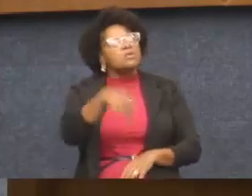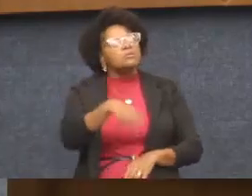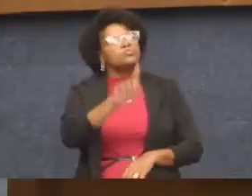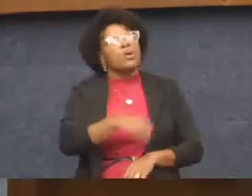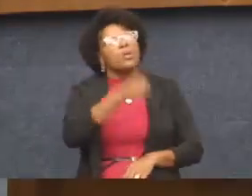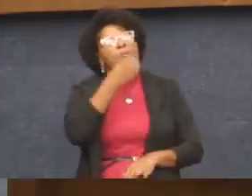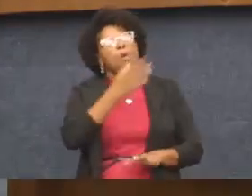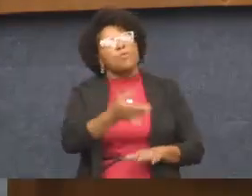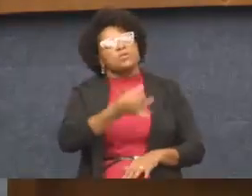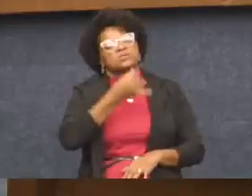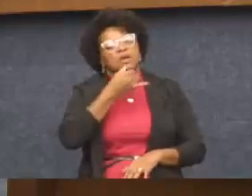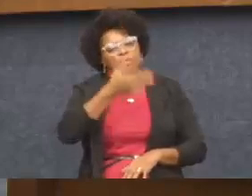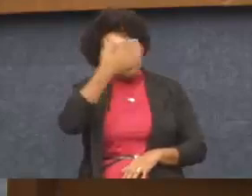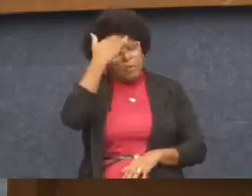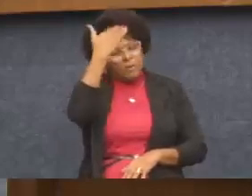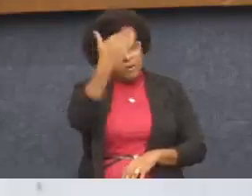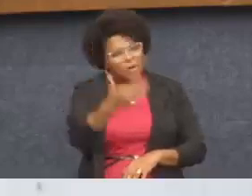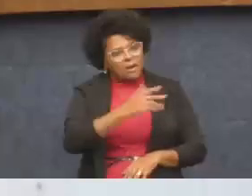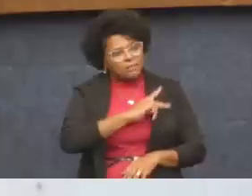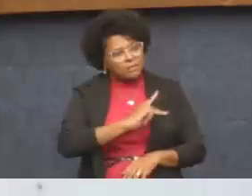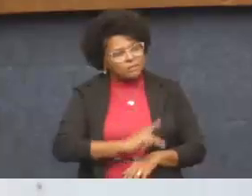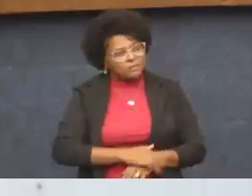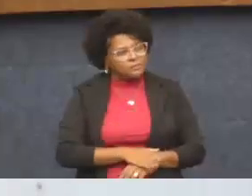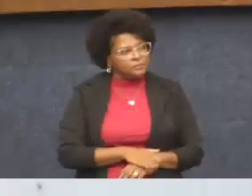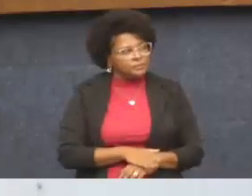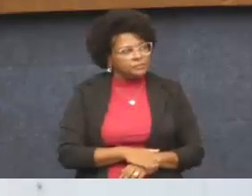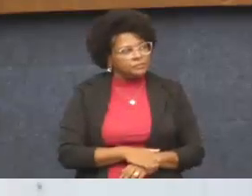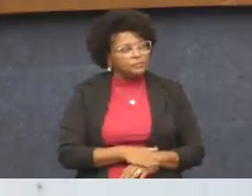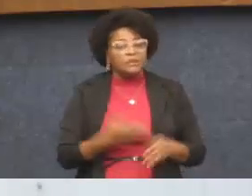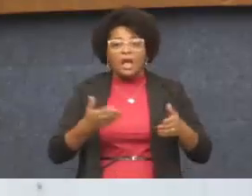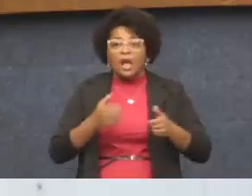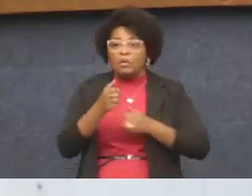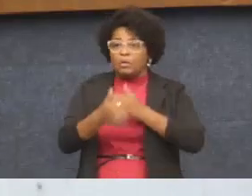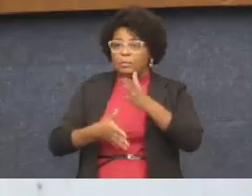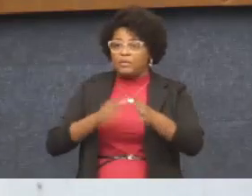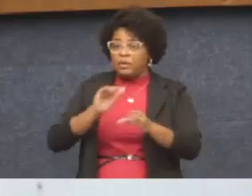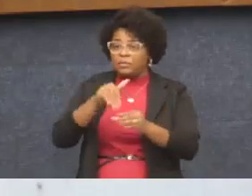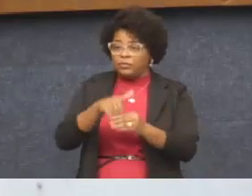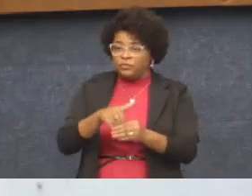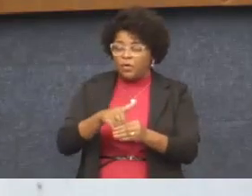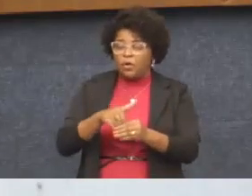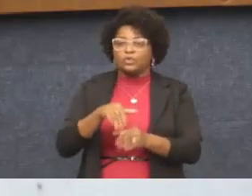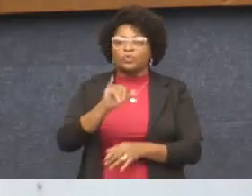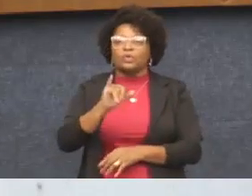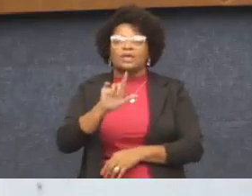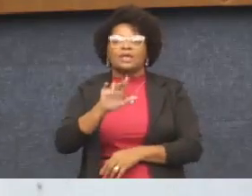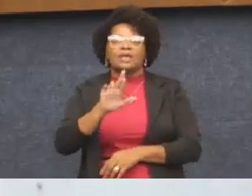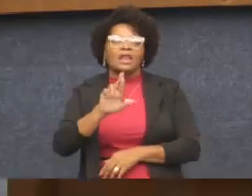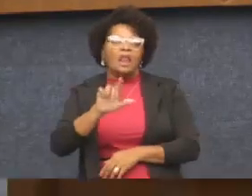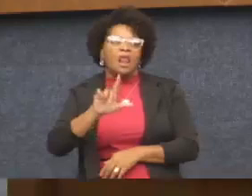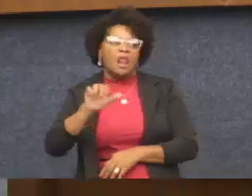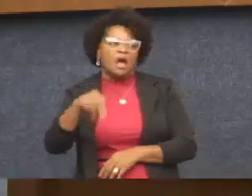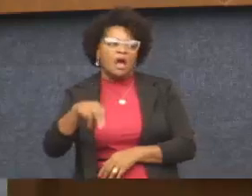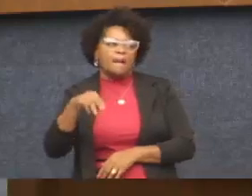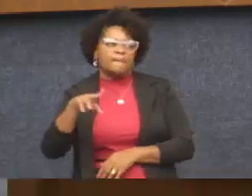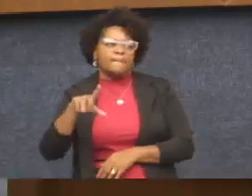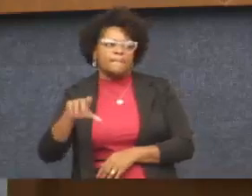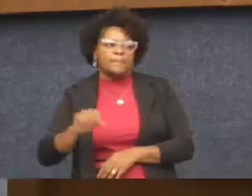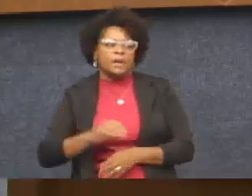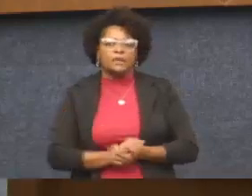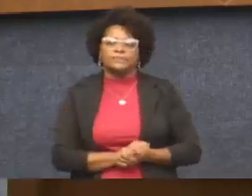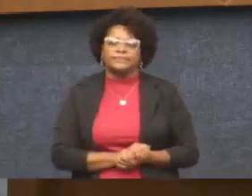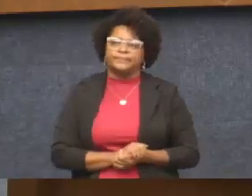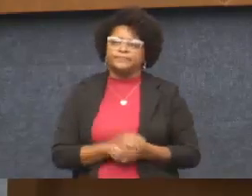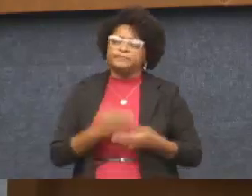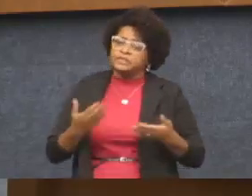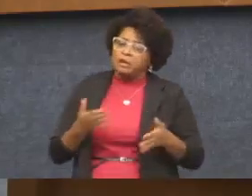Obrigado, presidente. Obrigado, vereador Braulio Lara. Para declarar voto, vereador Irlan Melo. Bom, na mesma linha do vereador